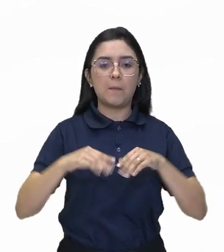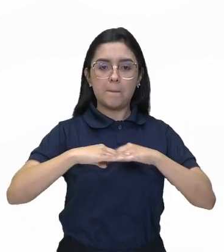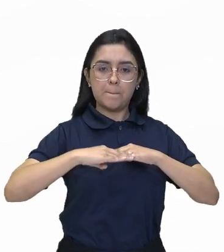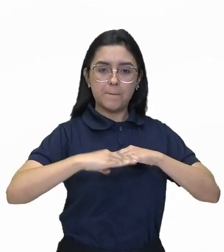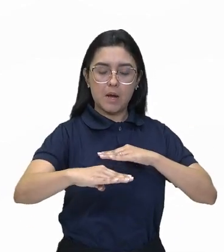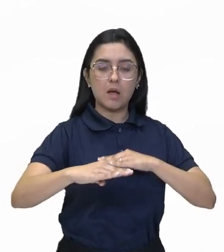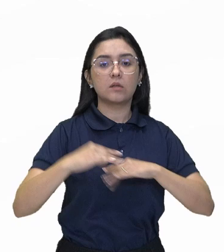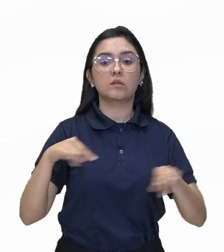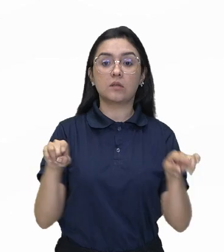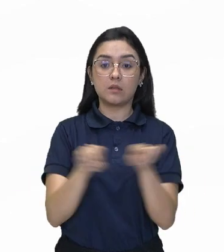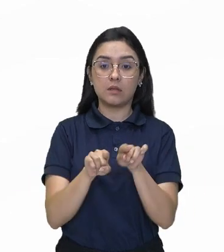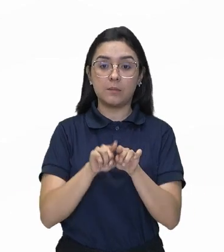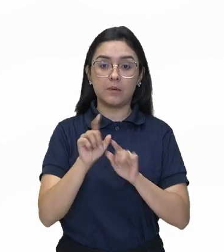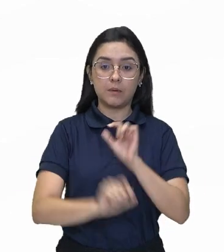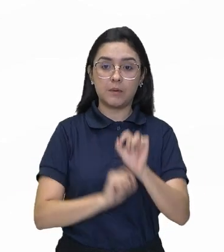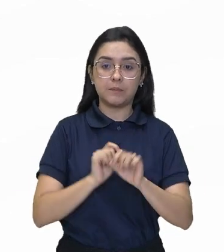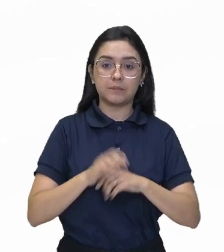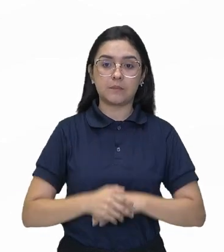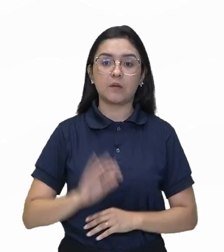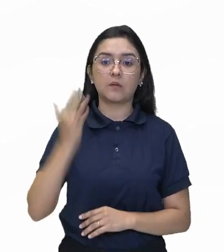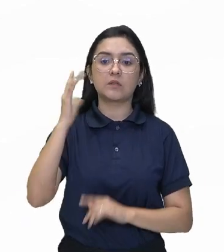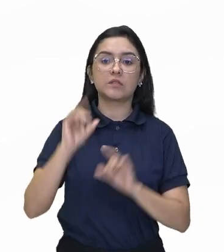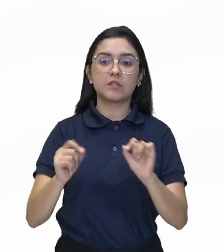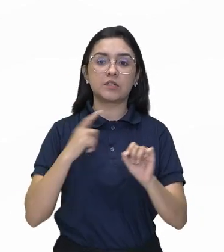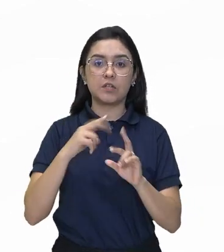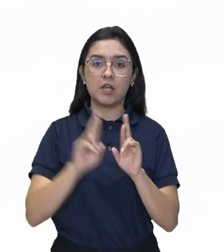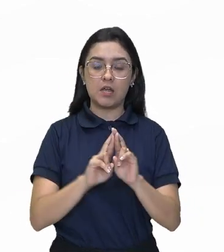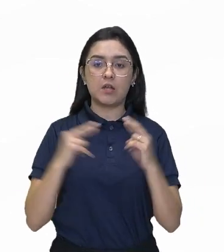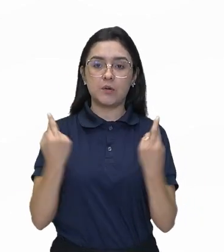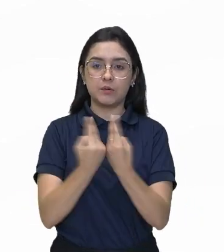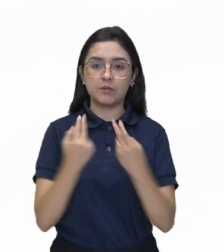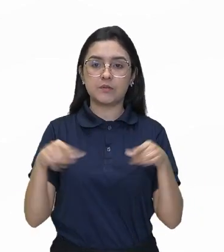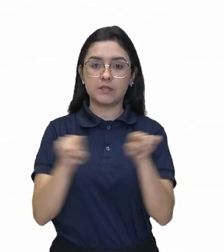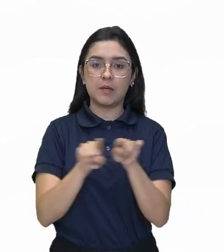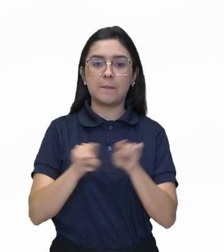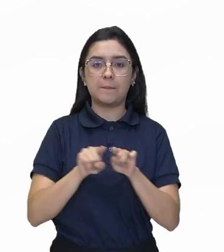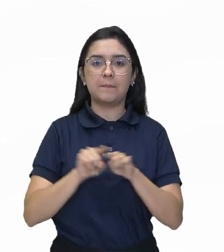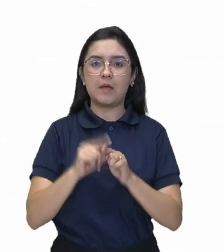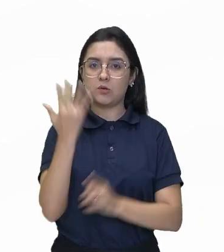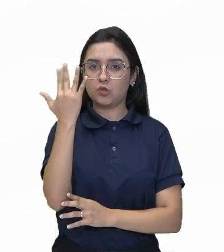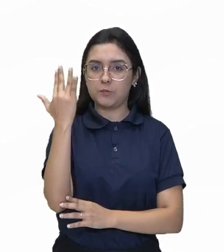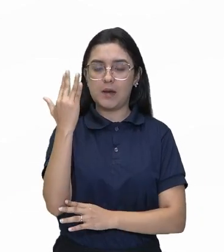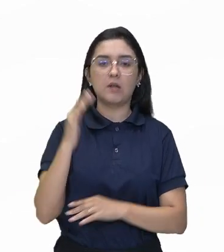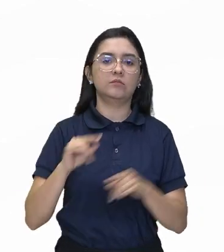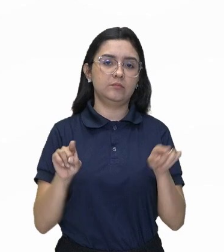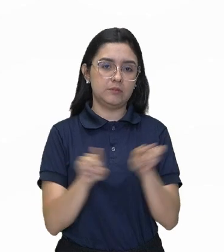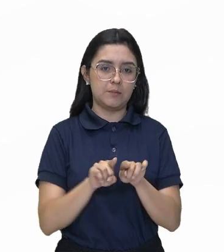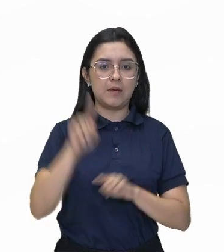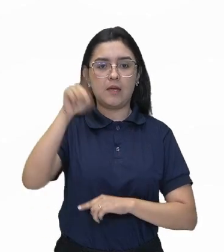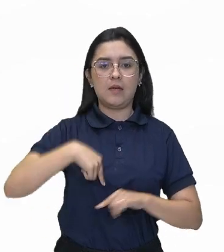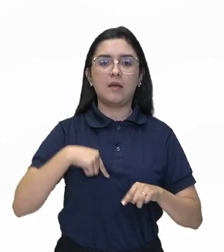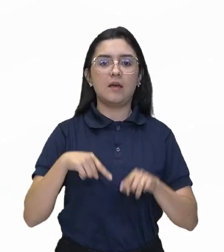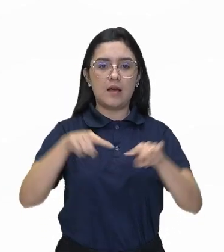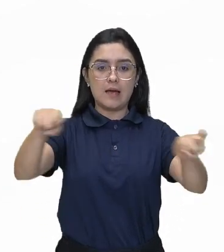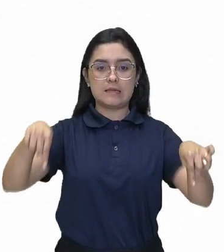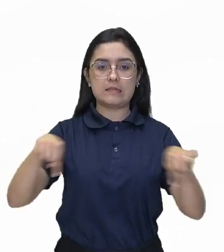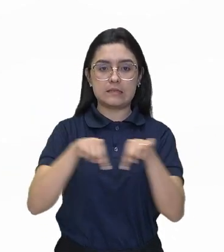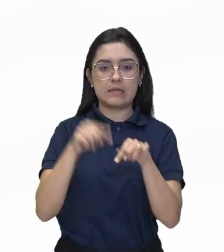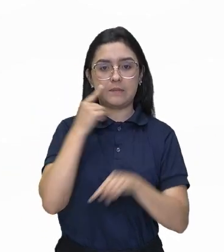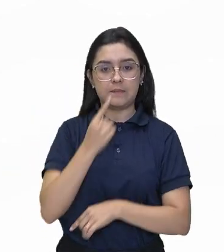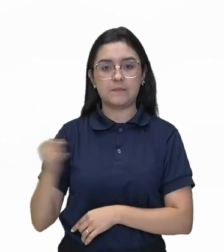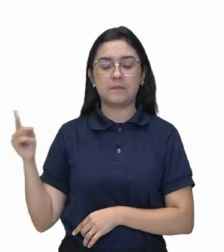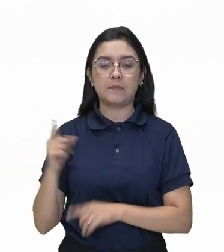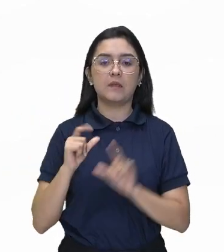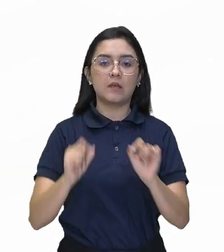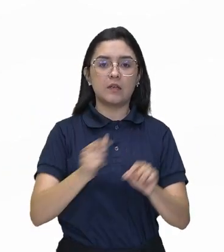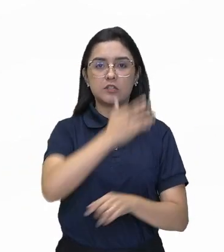onde aconteciam as reuniões, os espelhos ainda. Então esse aí é o Salão Nobre, onde os